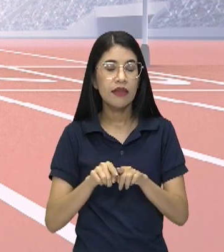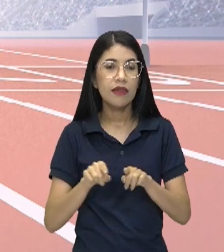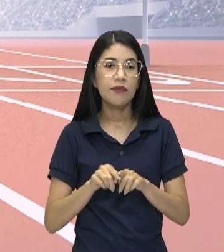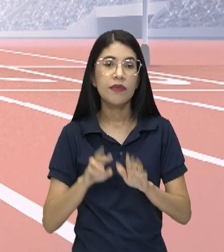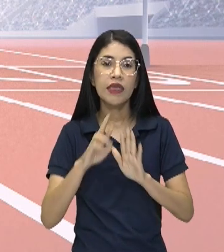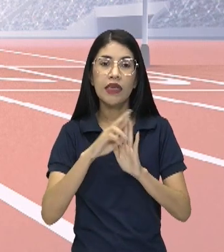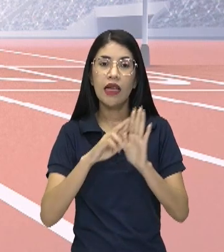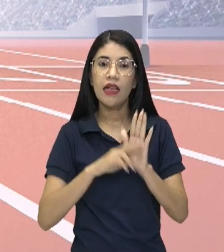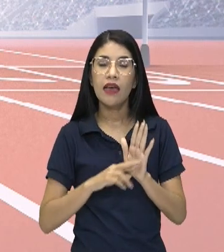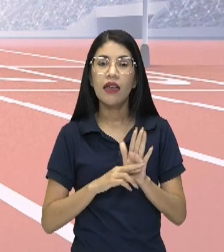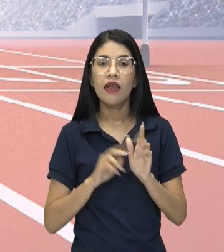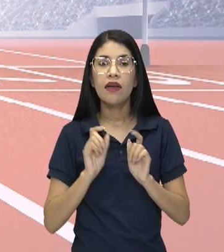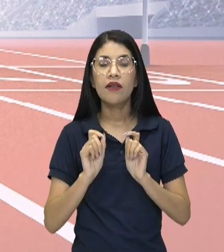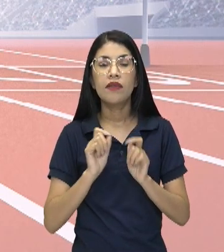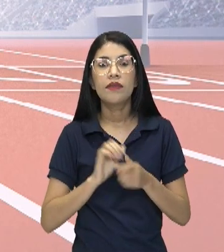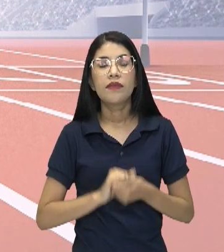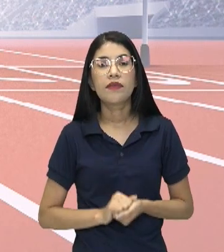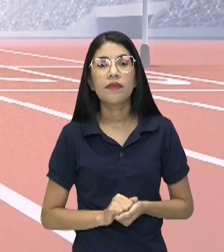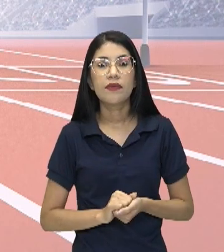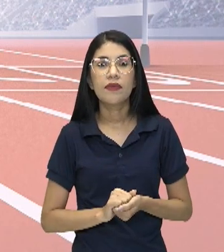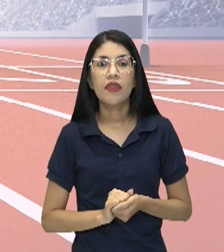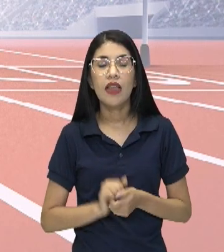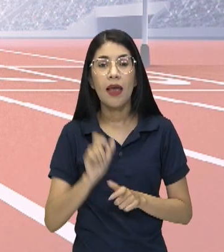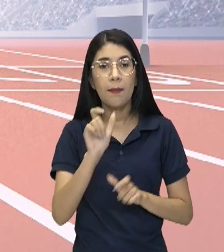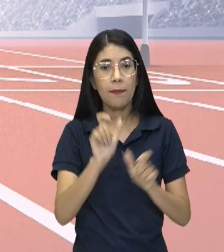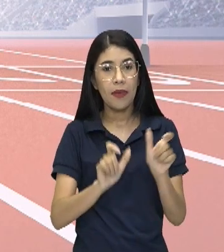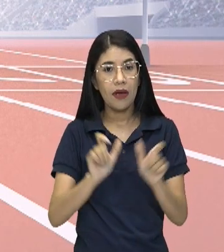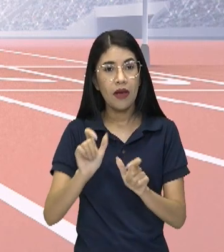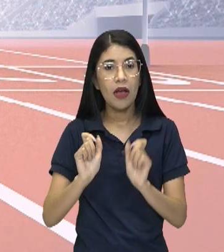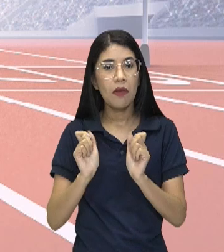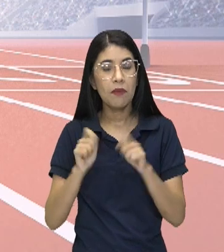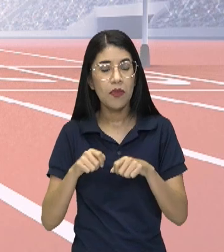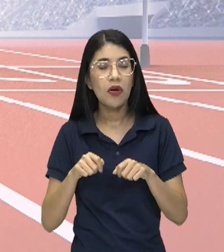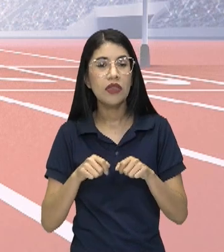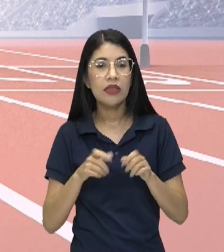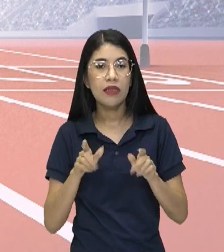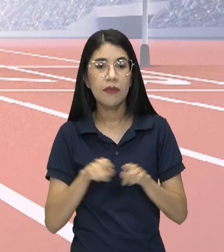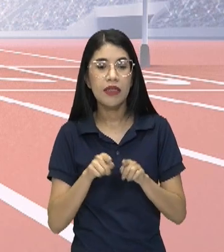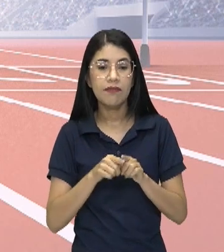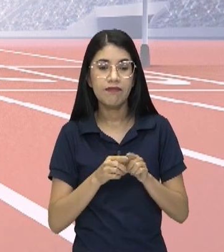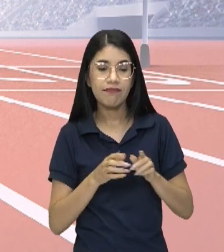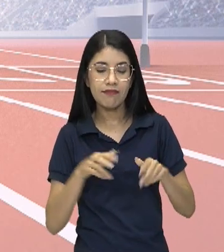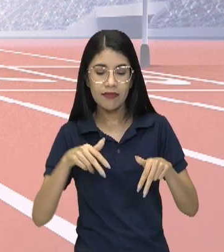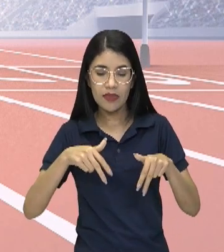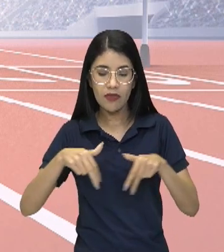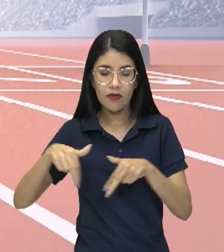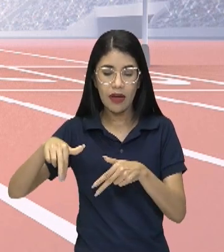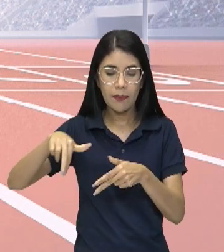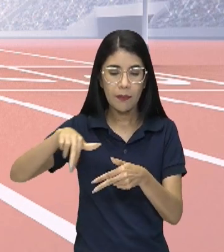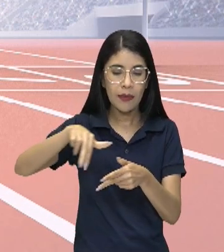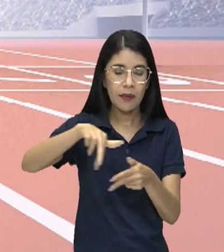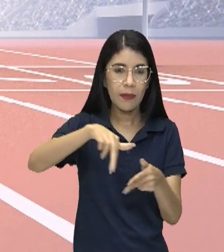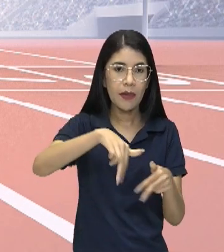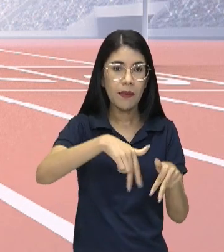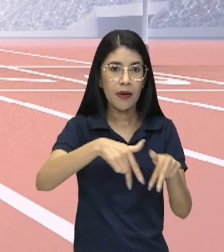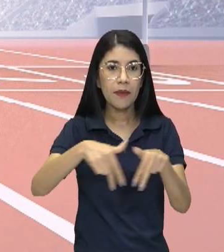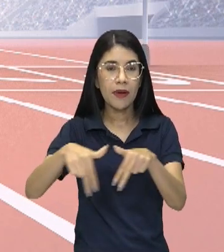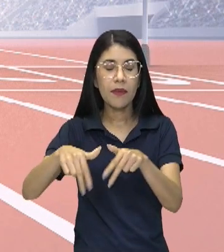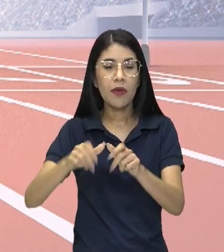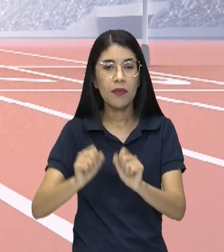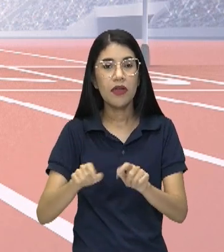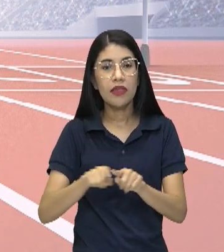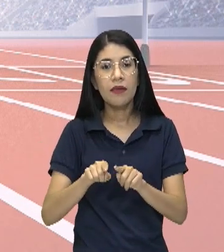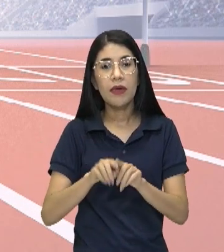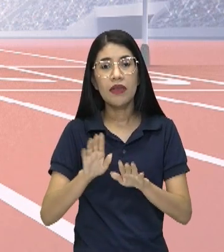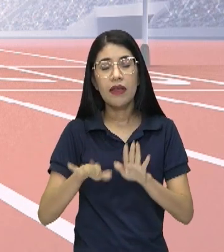das provas aí de meio fundo, olha, os atletas eles podem sair das suas raias após a primeira curva. O posicionamento tático